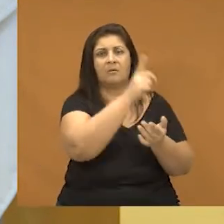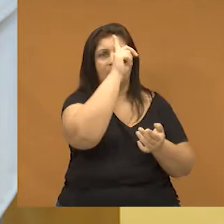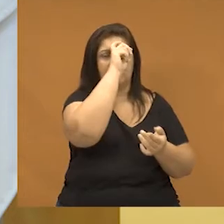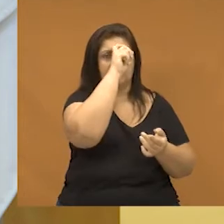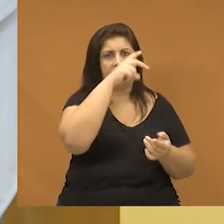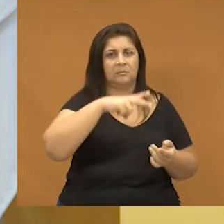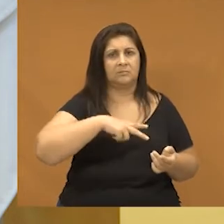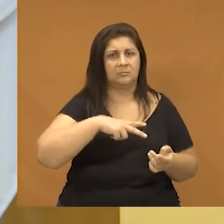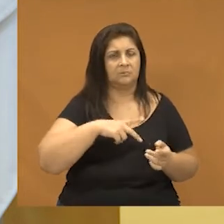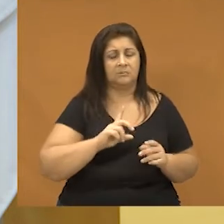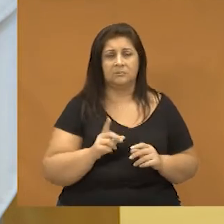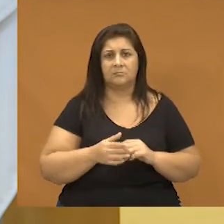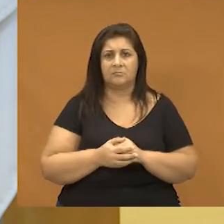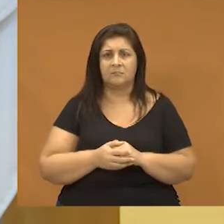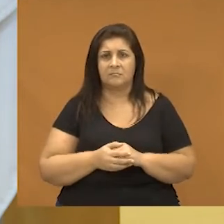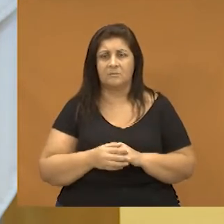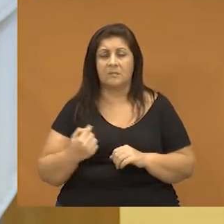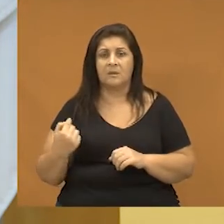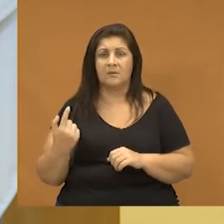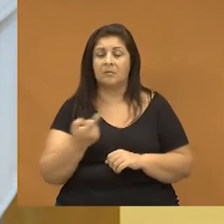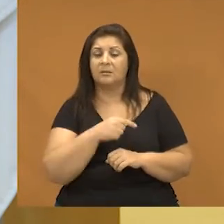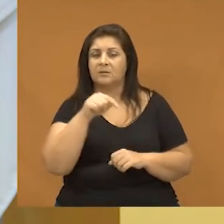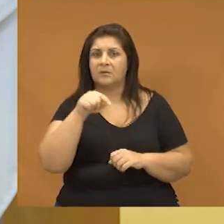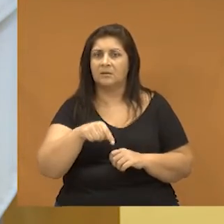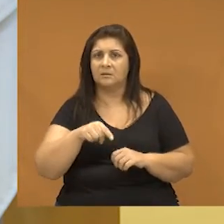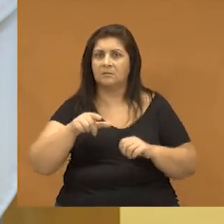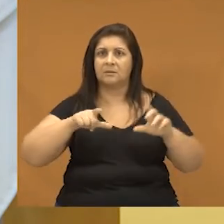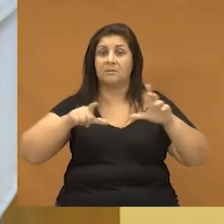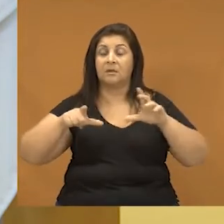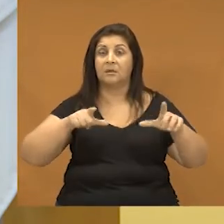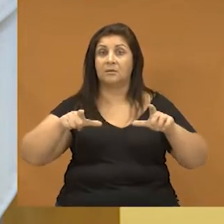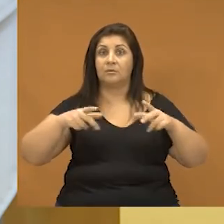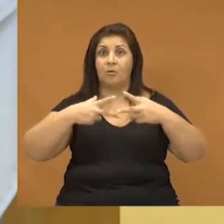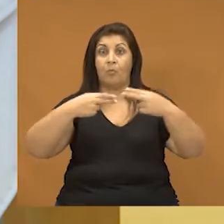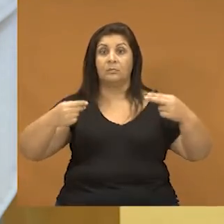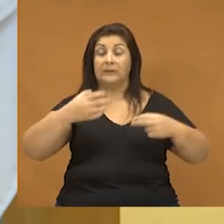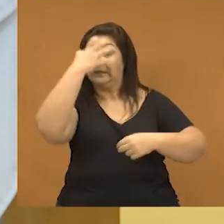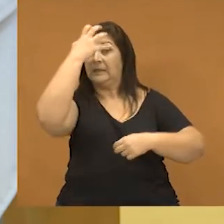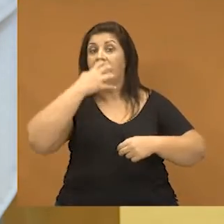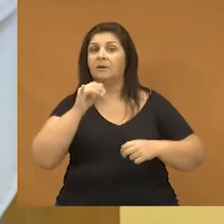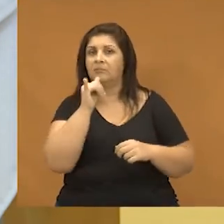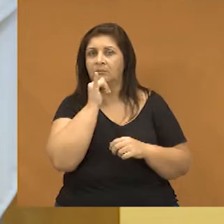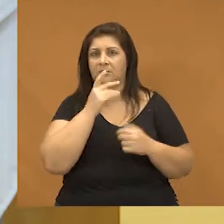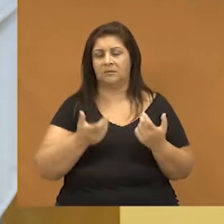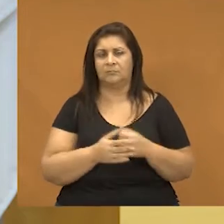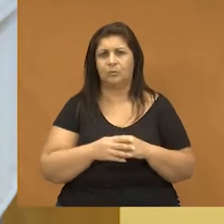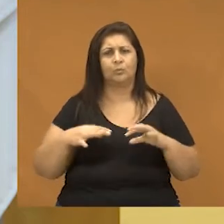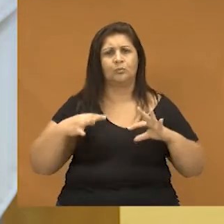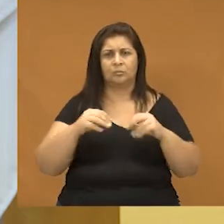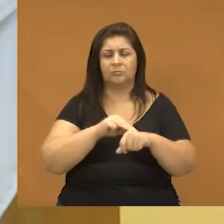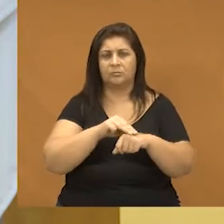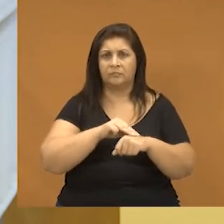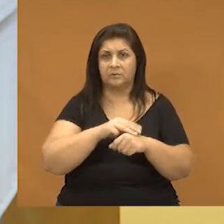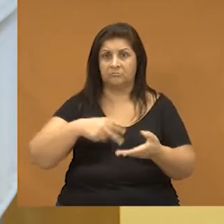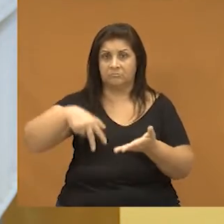hospital particular. Nós estamos aqui trabalhando no extremo, nos casos mais graves. Toda a discussão aqui na tribuna